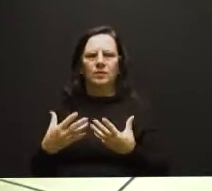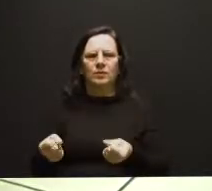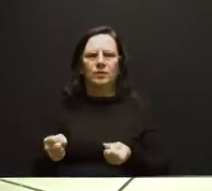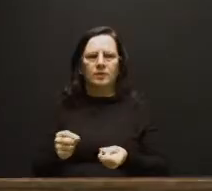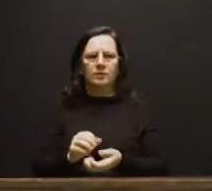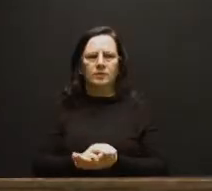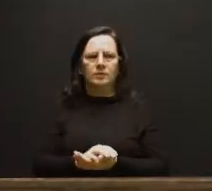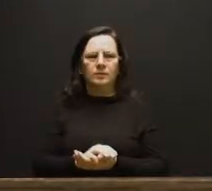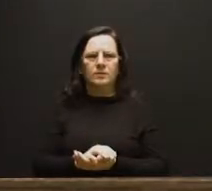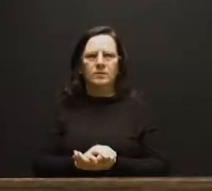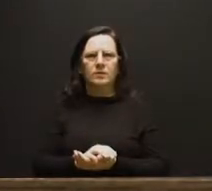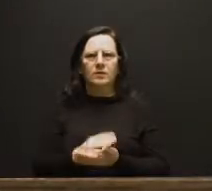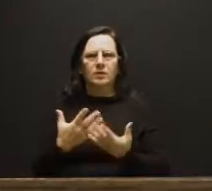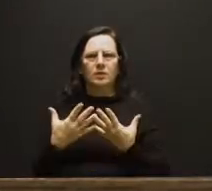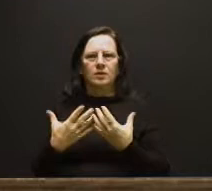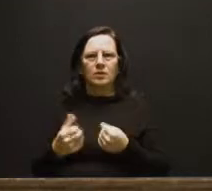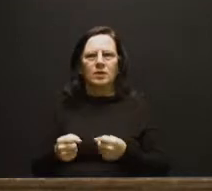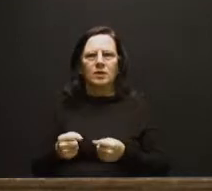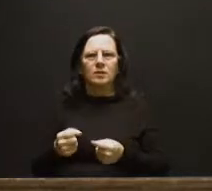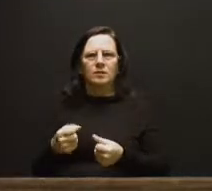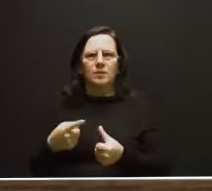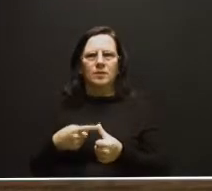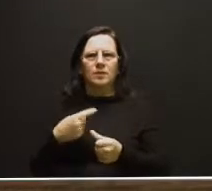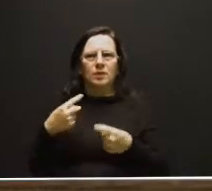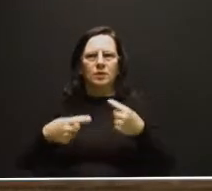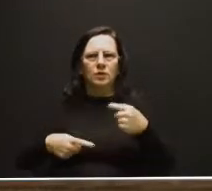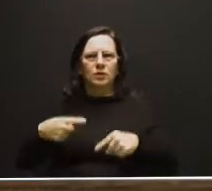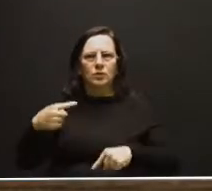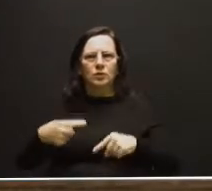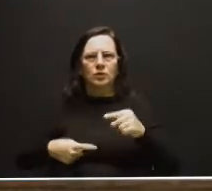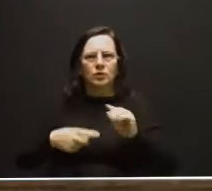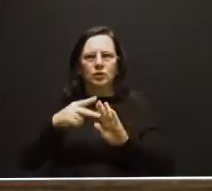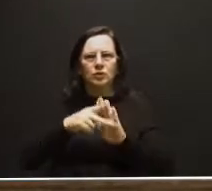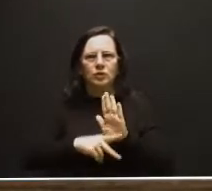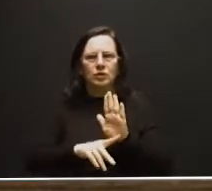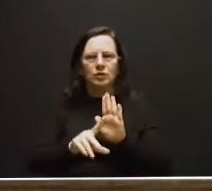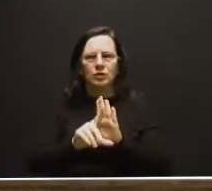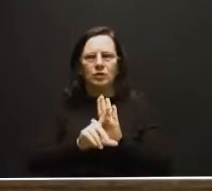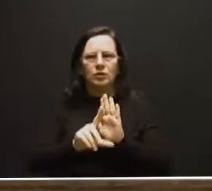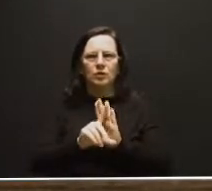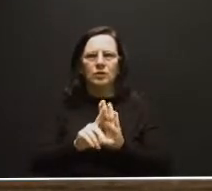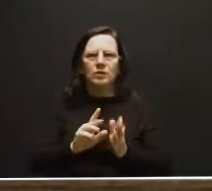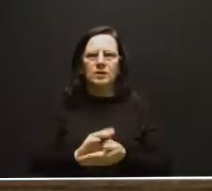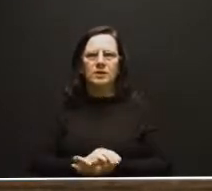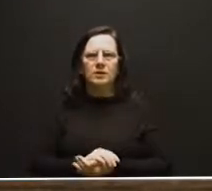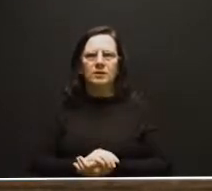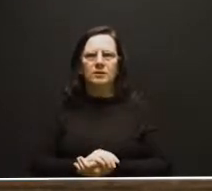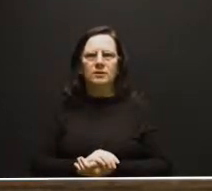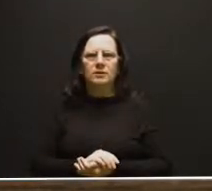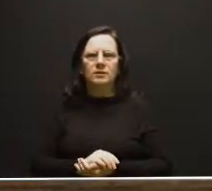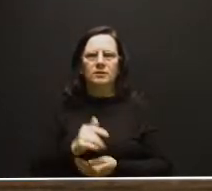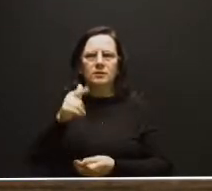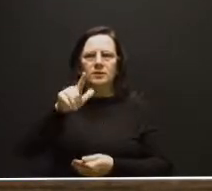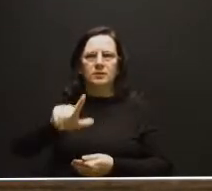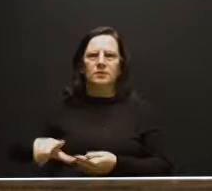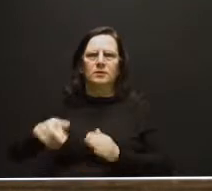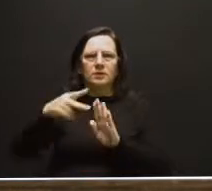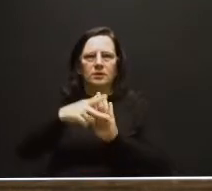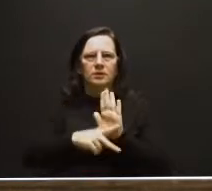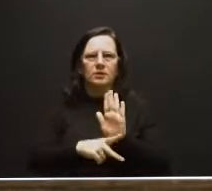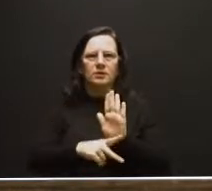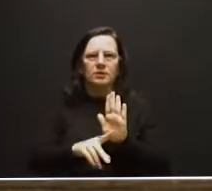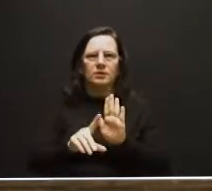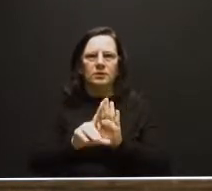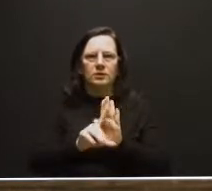aprovado está portanto aprovado em primeira discussão o presente projeto de lei o próximo item da pauta